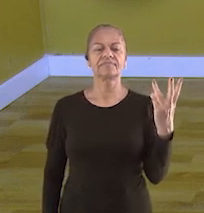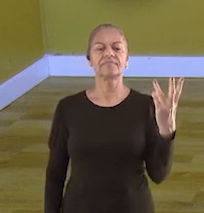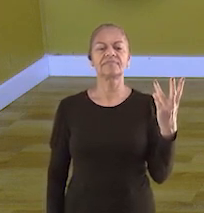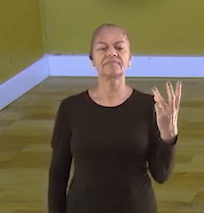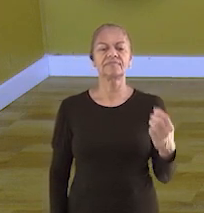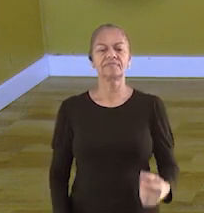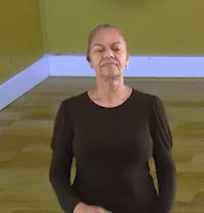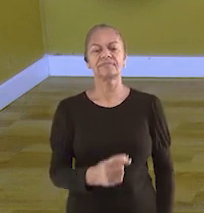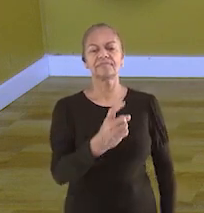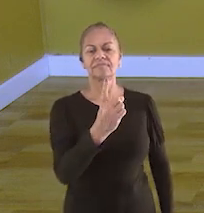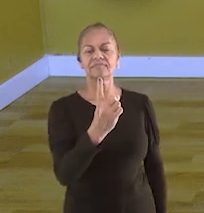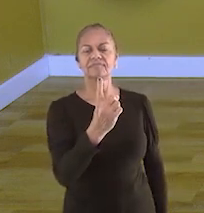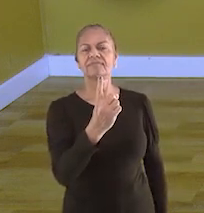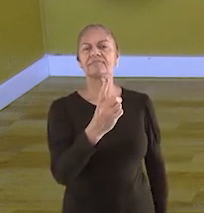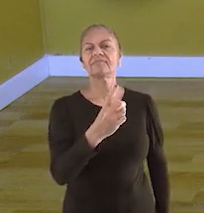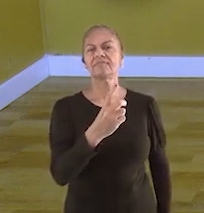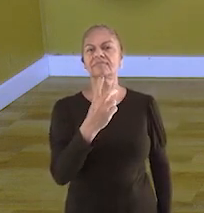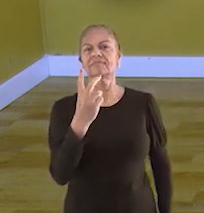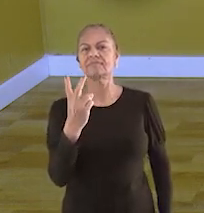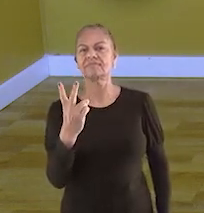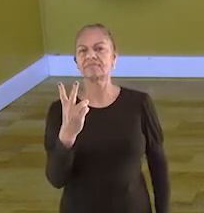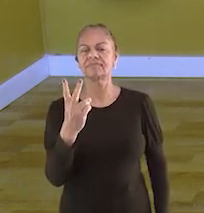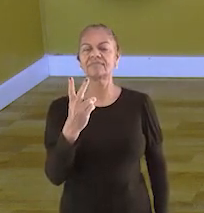1, 2, 3. Bora.